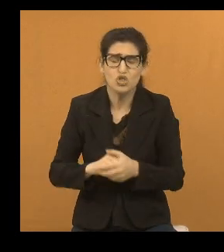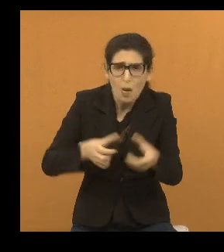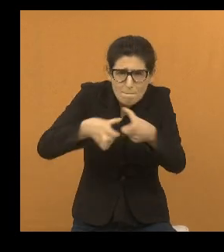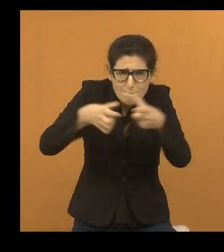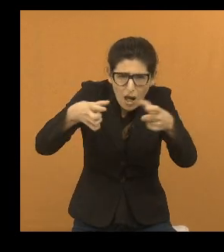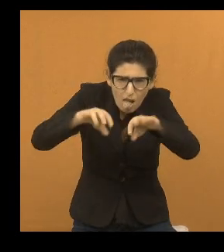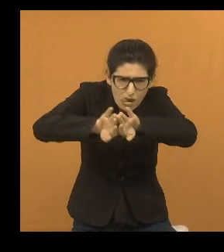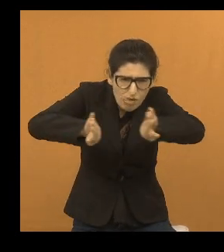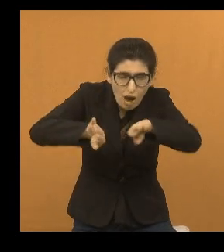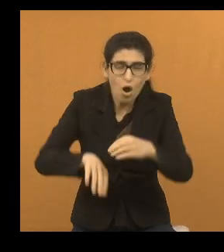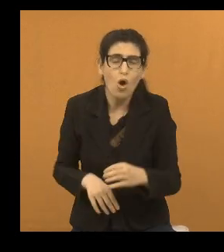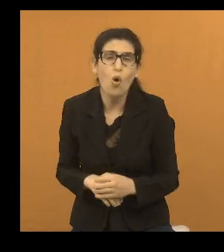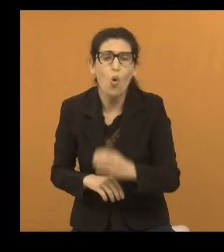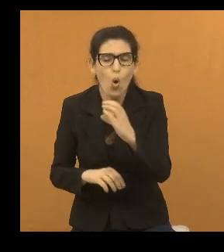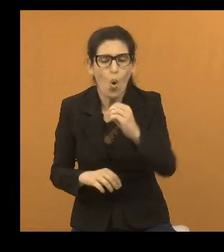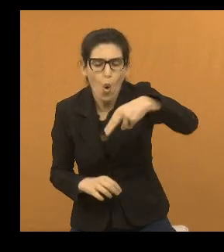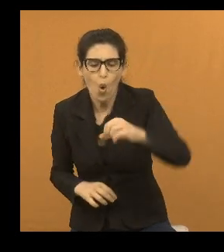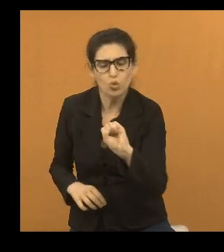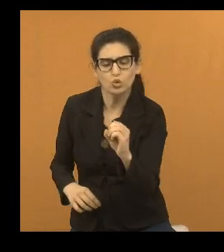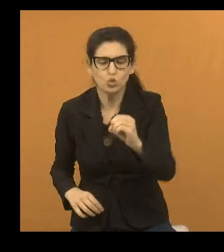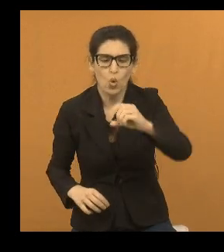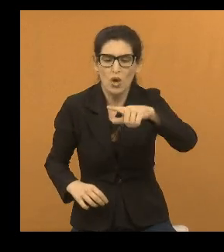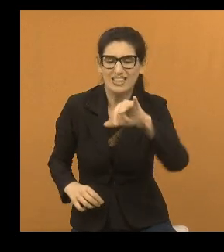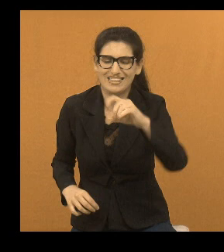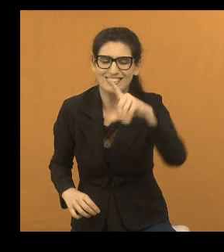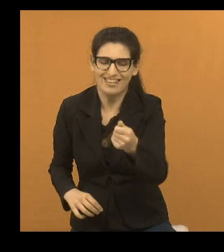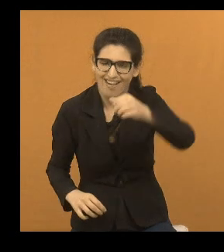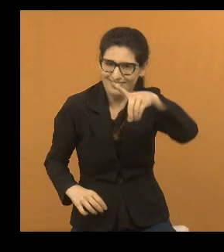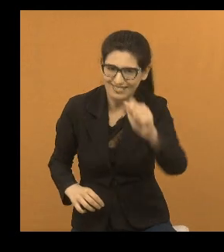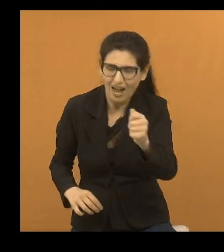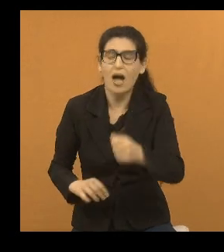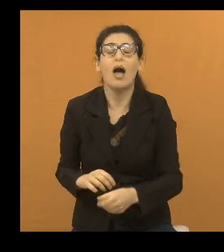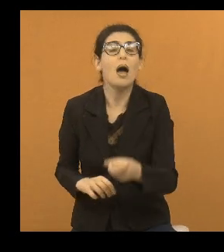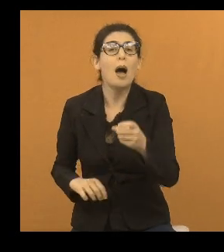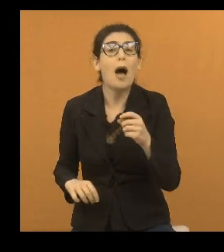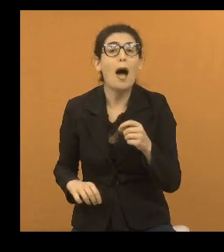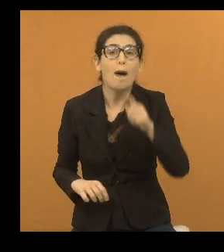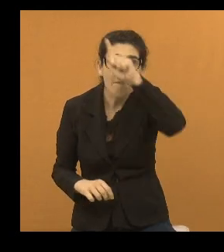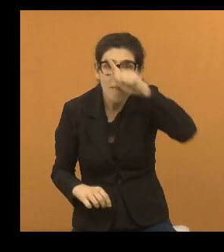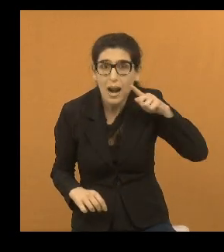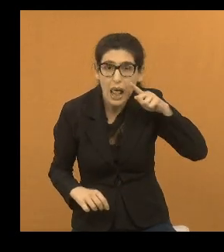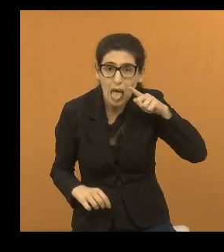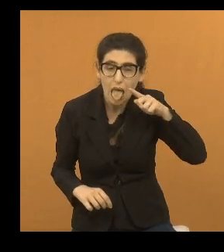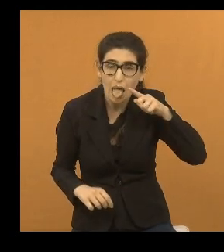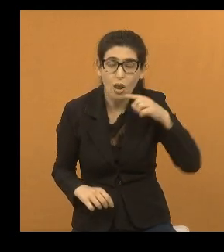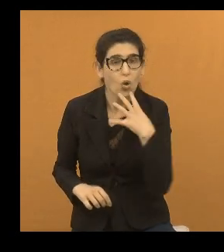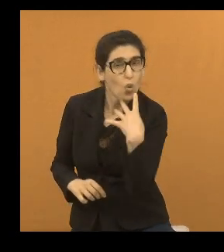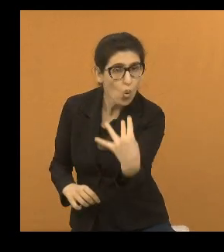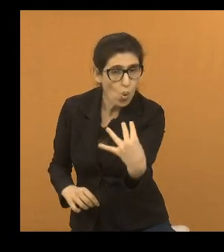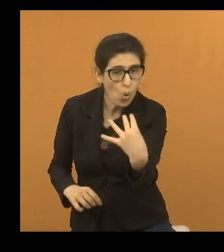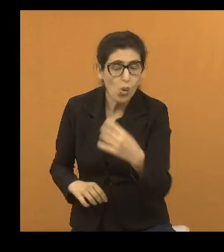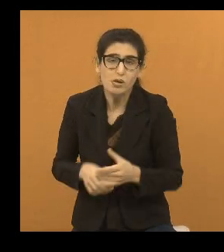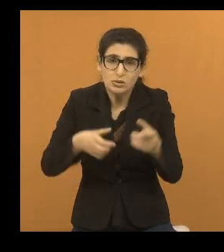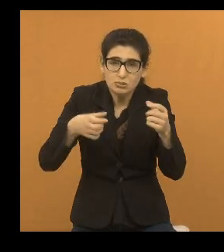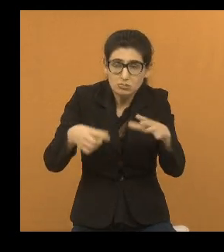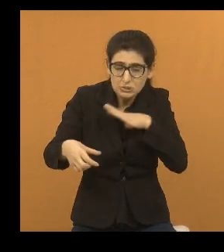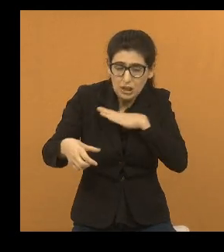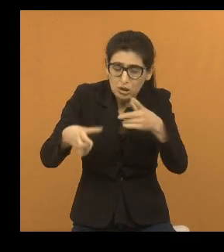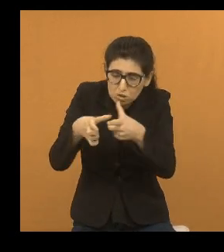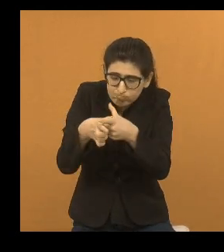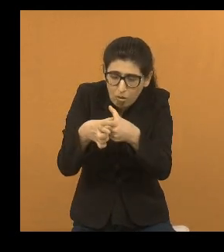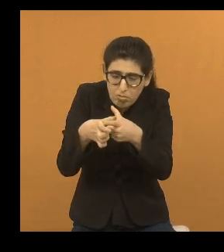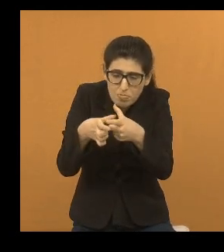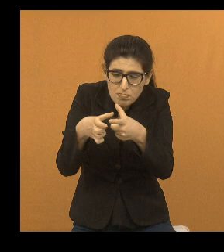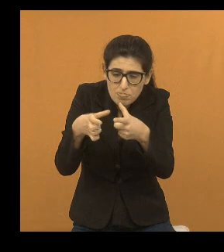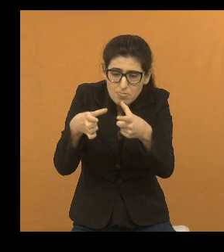macrozona consolidada. Em amarelo, nós temos a macrozona de destinação urbana para expansão. E